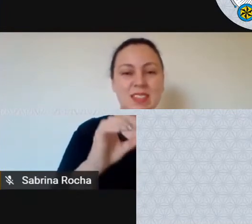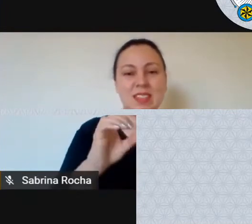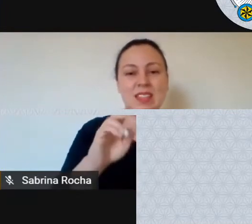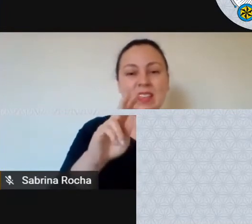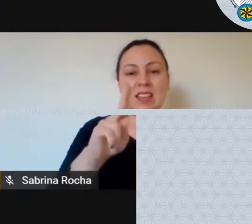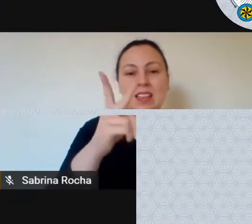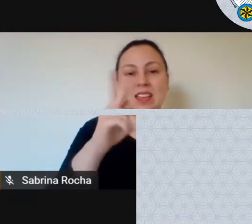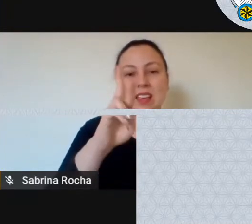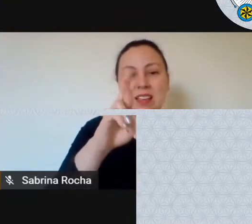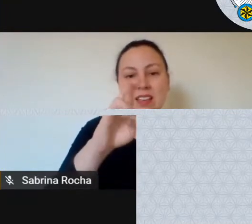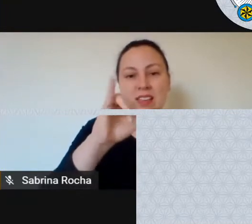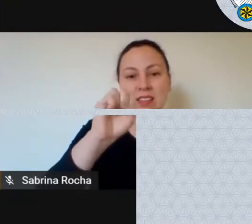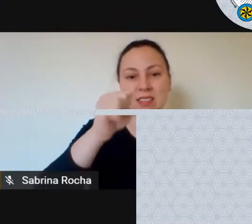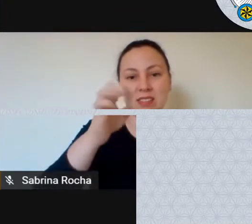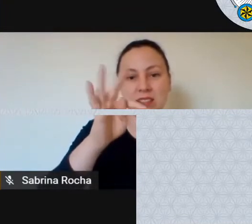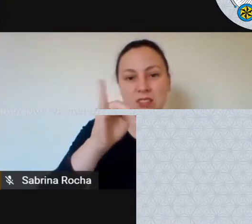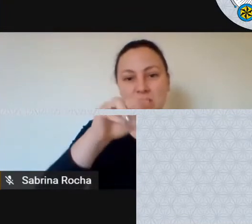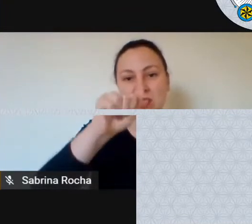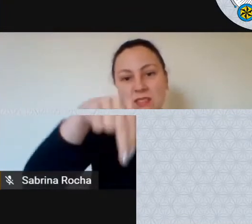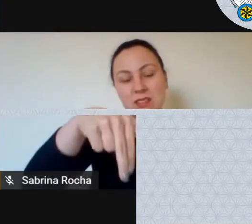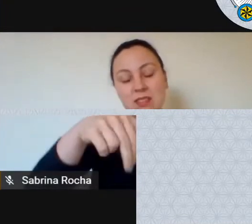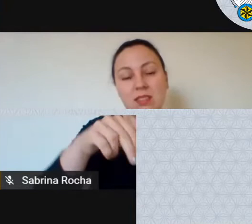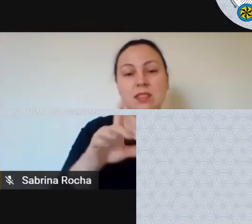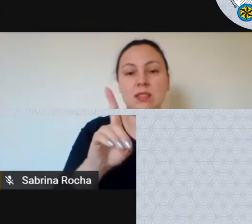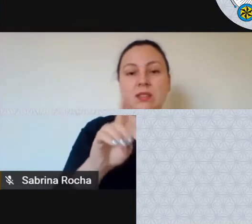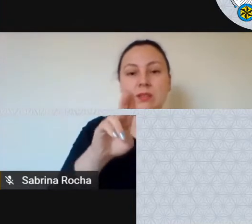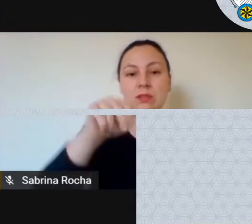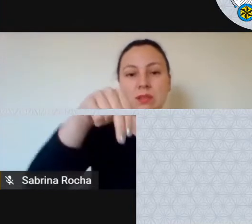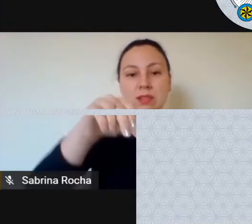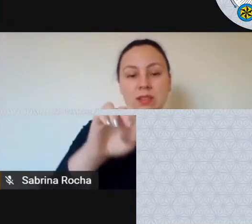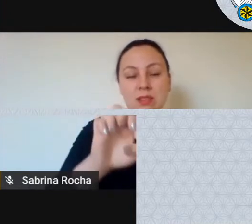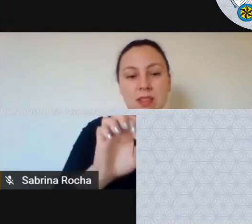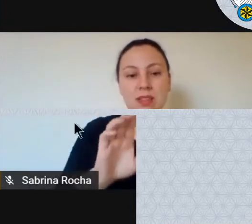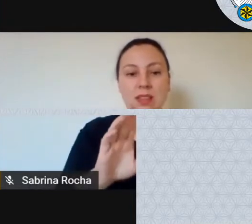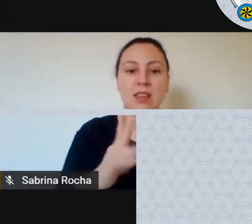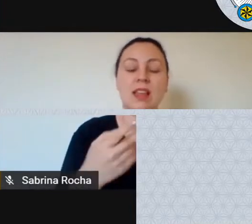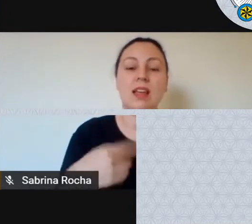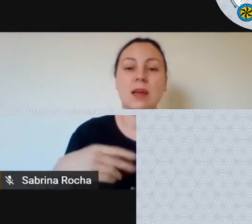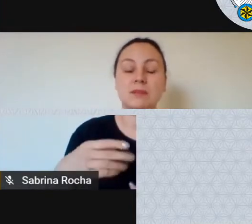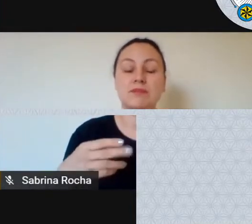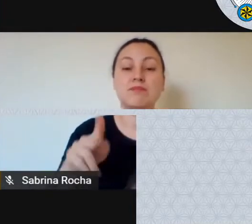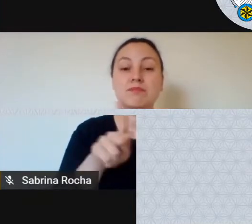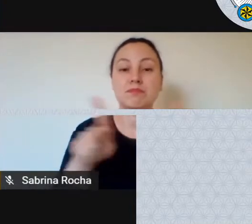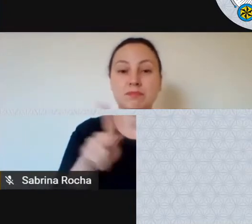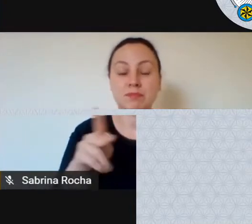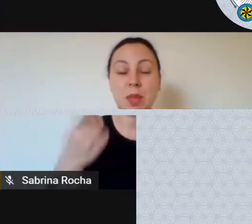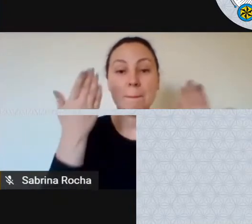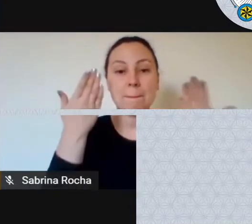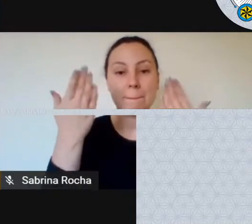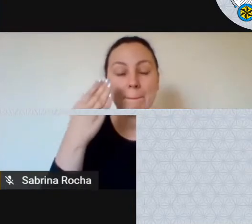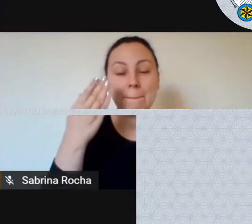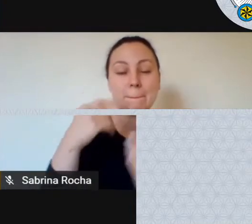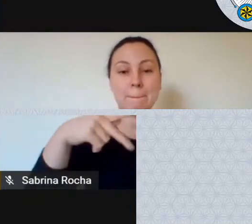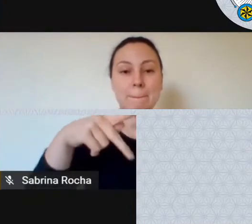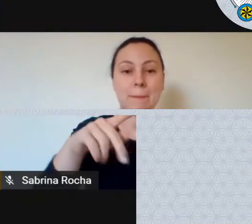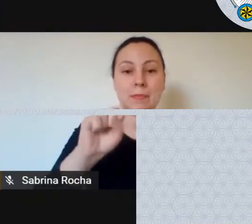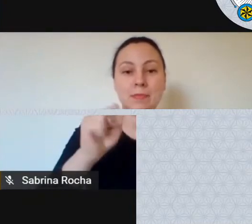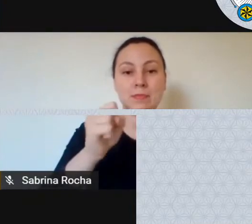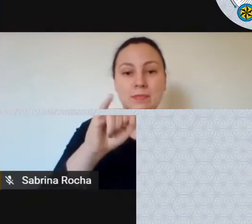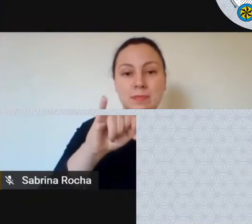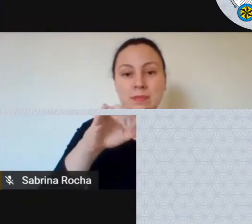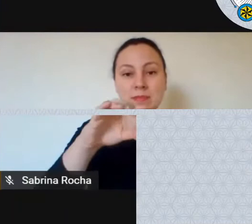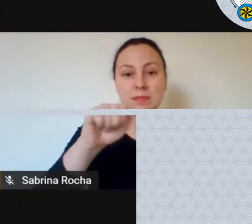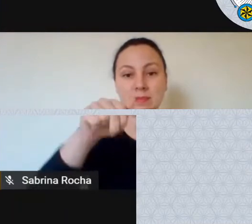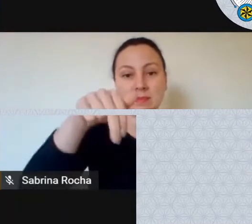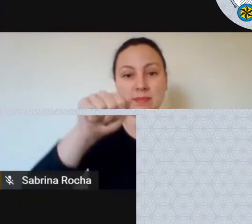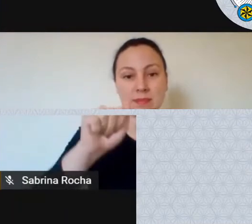é psicanalista, professor titular em psicanálise e psicopatologia do Instituto de Psicologia da USP, analista membro da